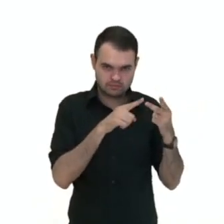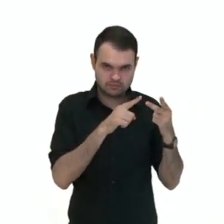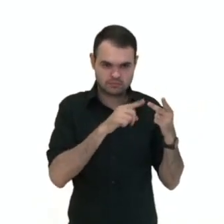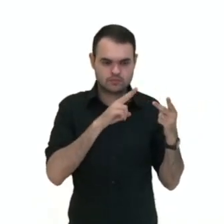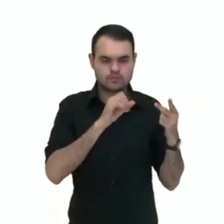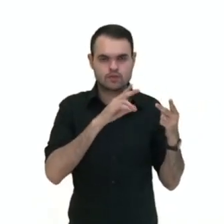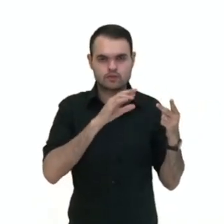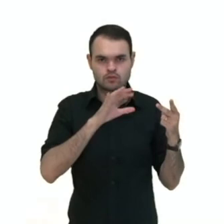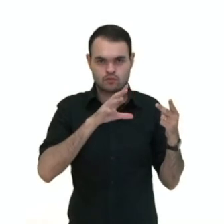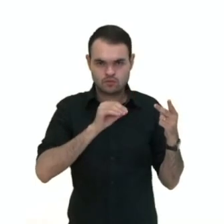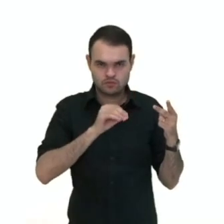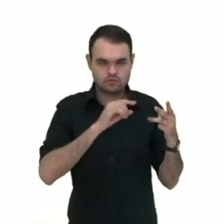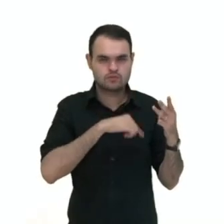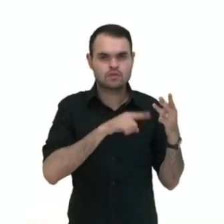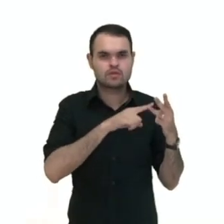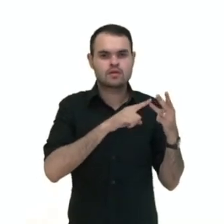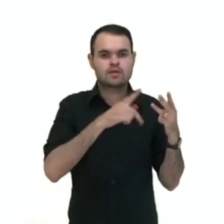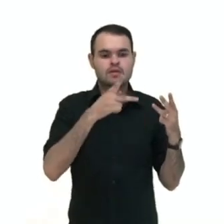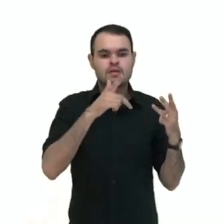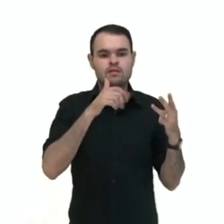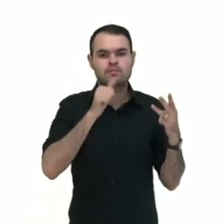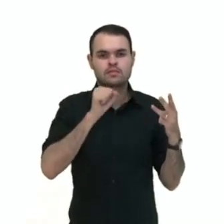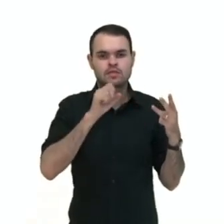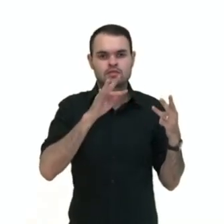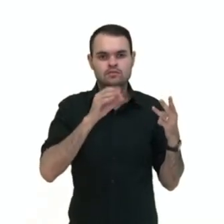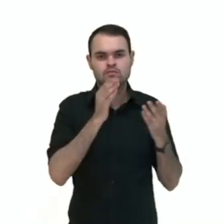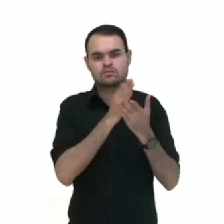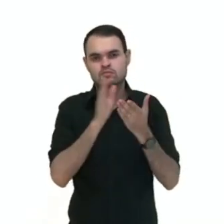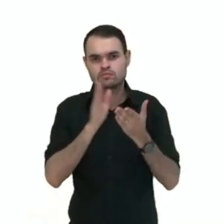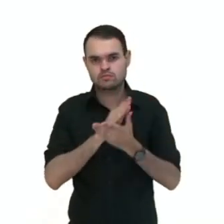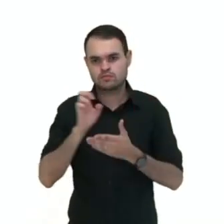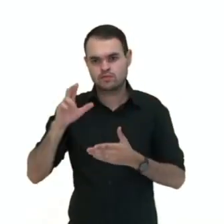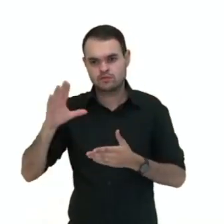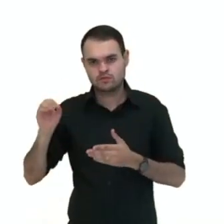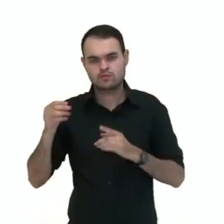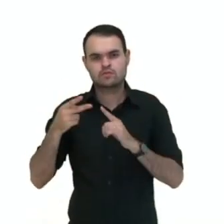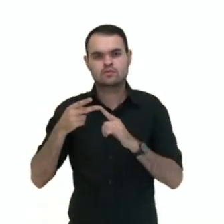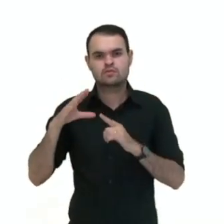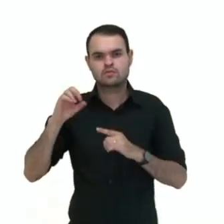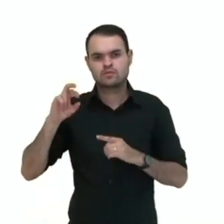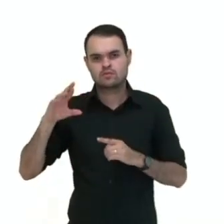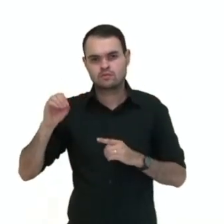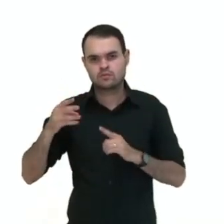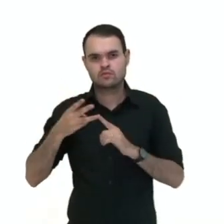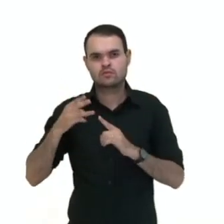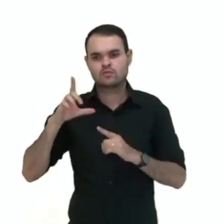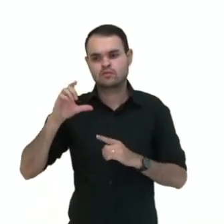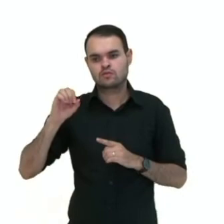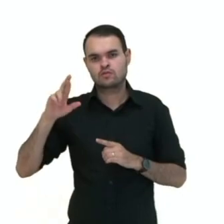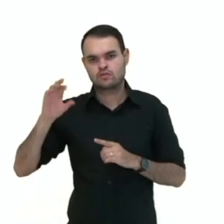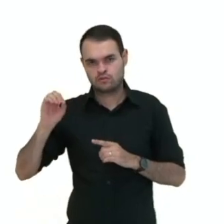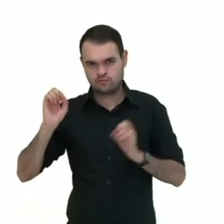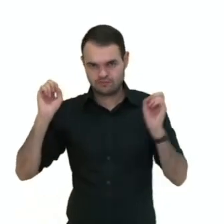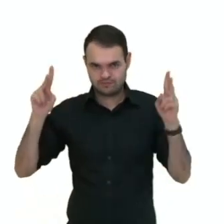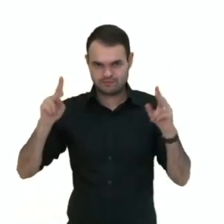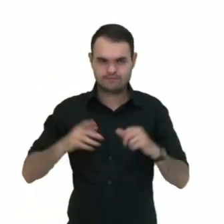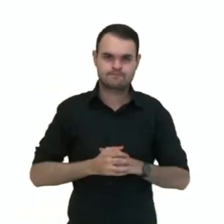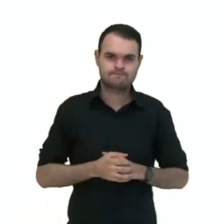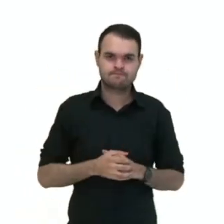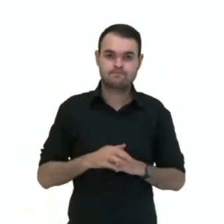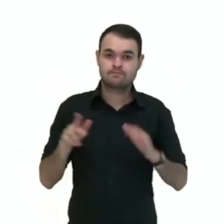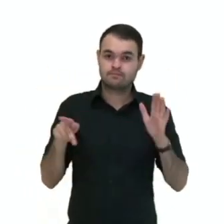os plastos, né? Lembrando que os plastos se dividem ali em leucoplasto, cromoplasto e o cloroplasto, ok?